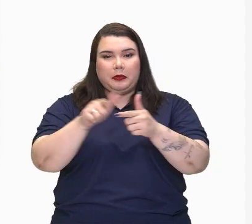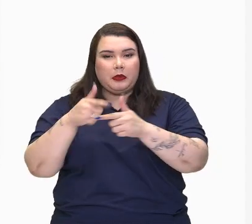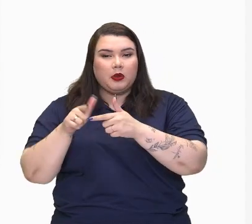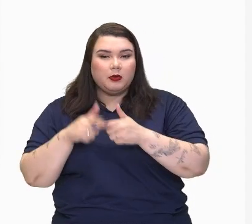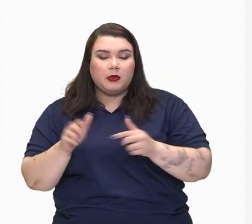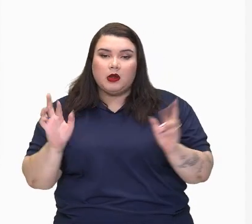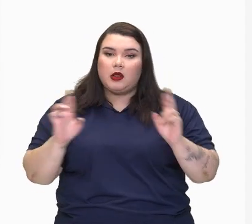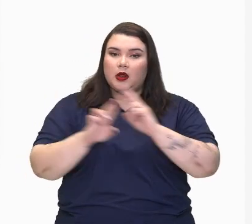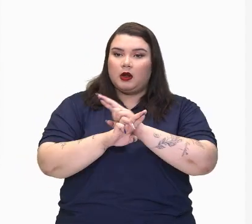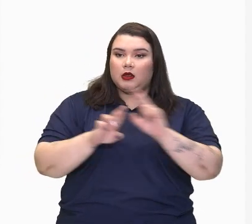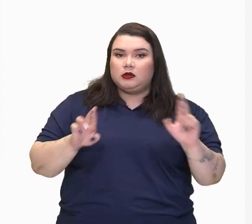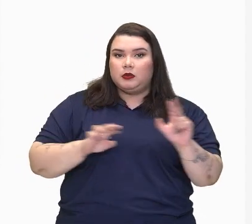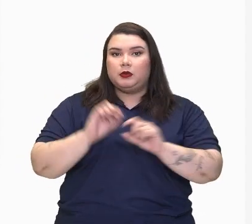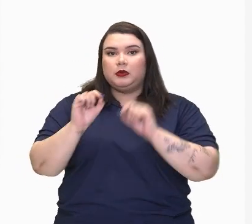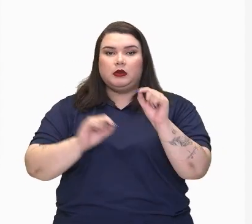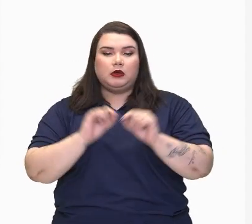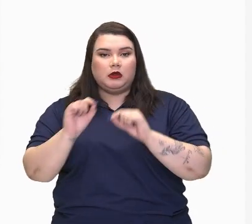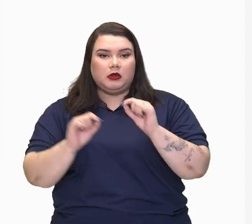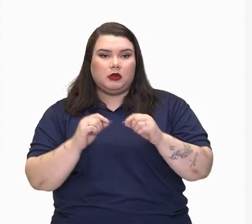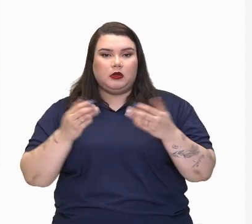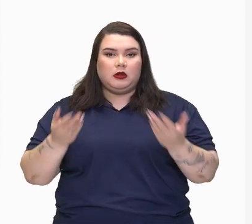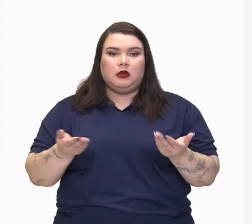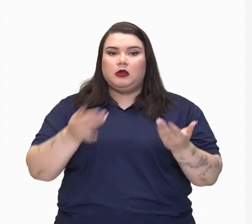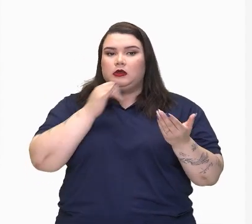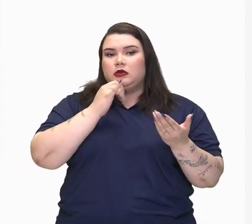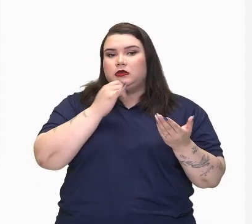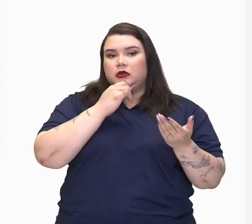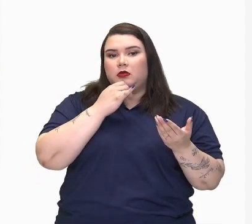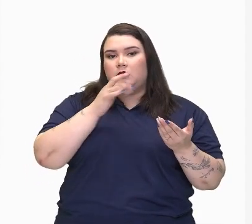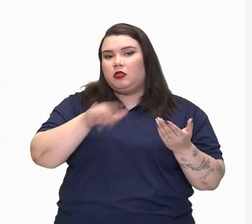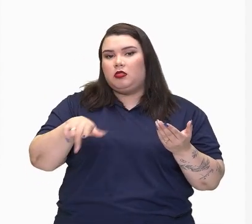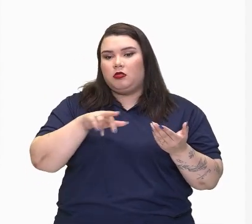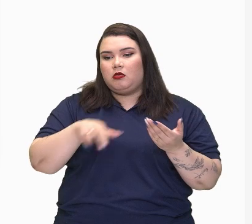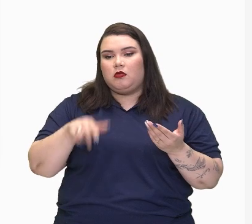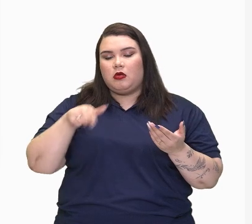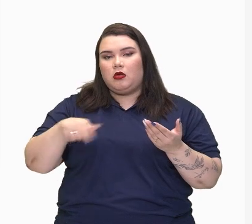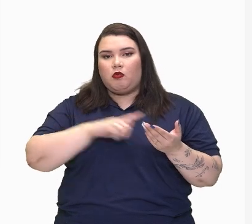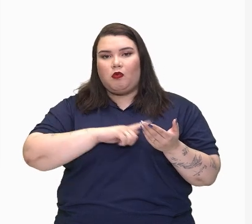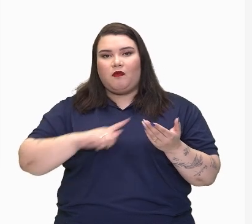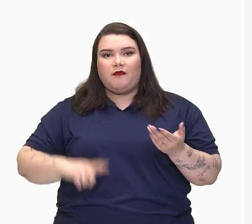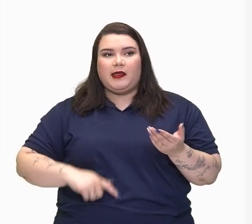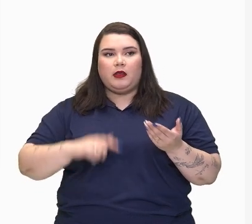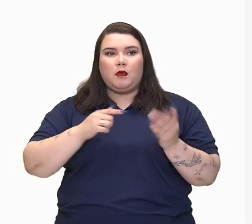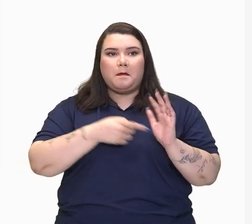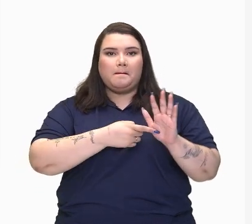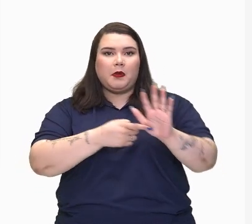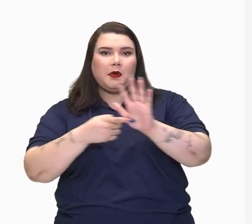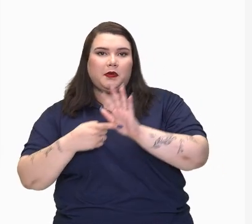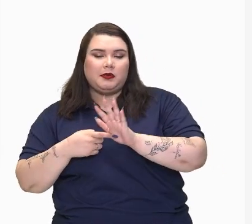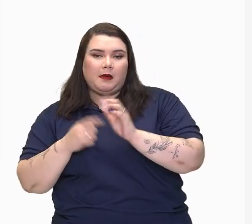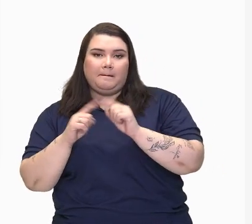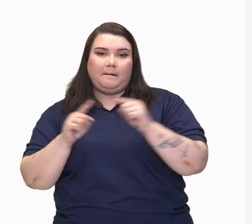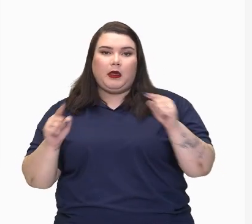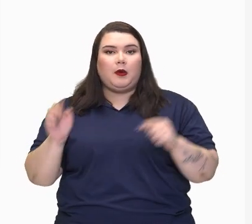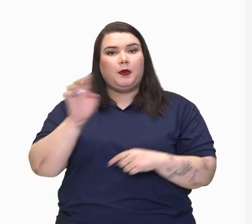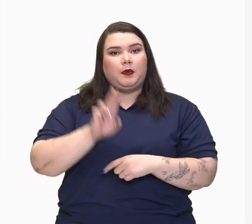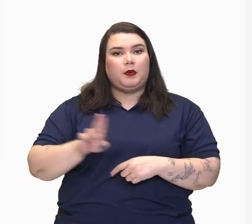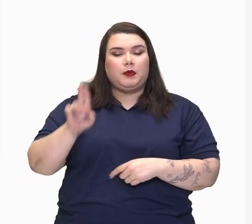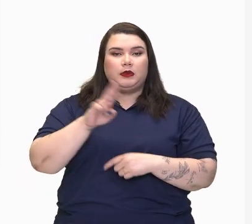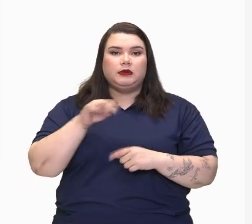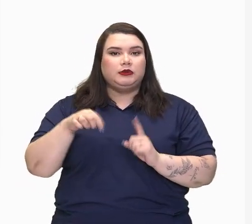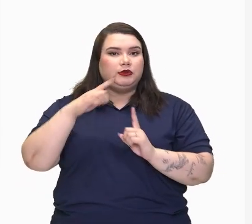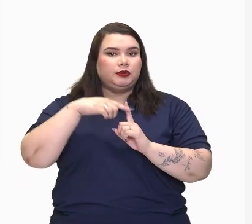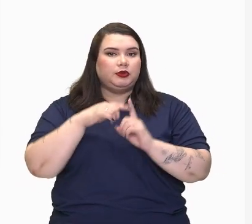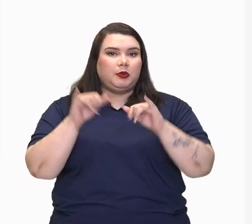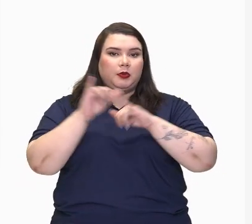relação a... Não era aquilo que o governo vendia, né? Mas utilizava esse tipo de propaganda.